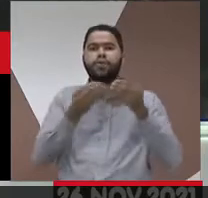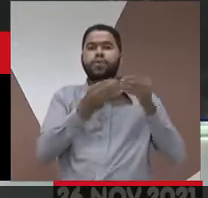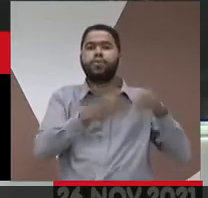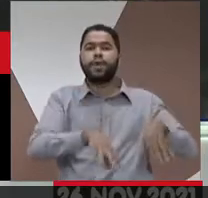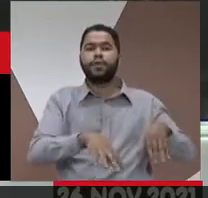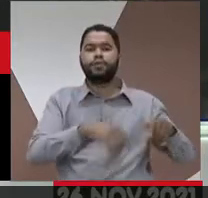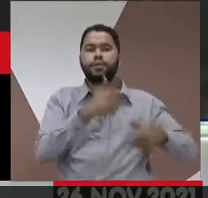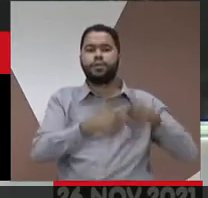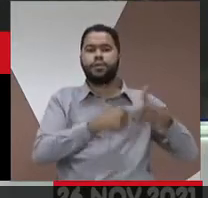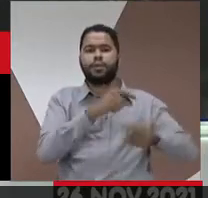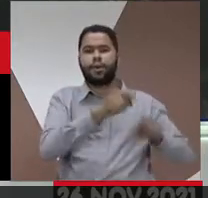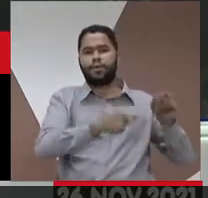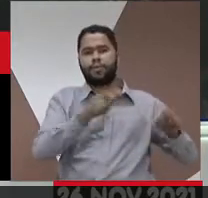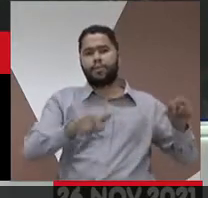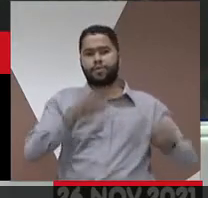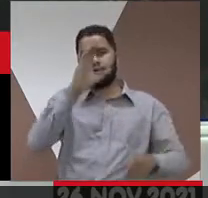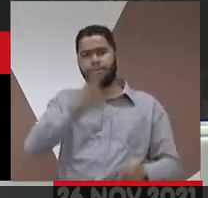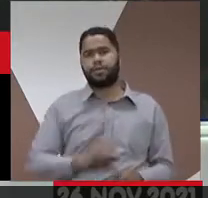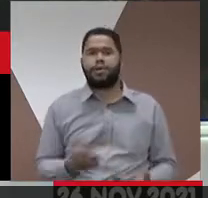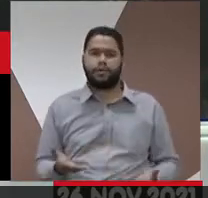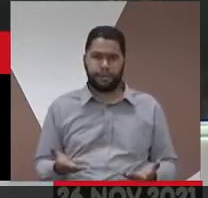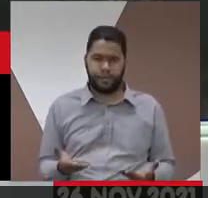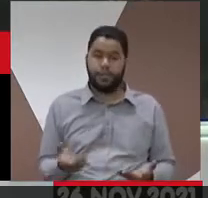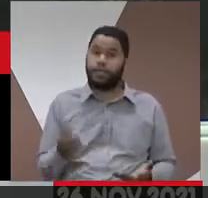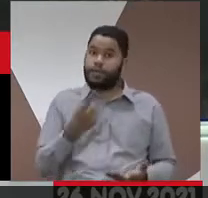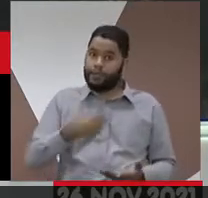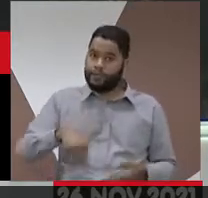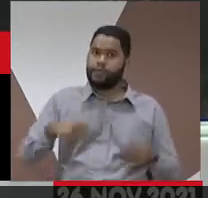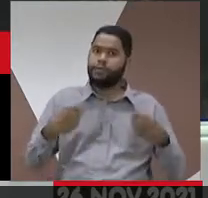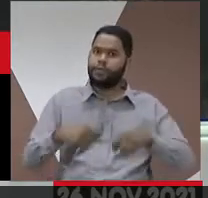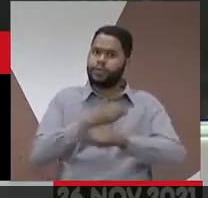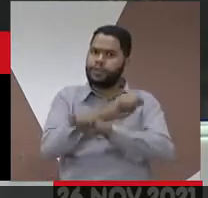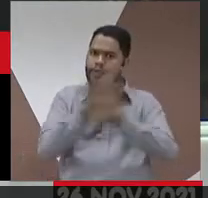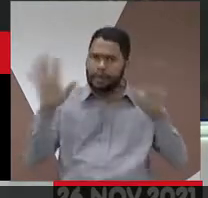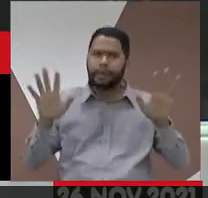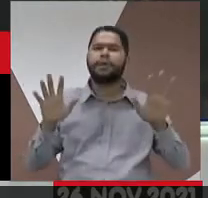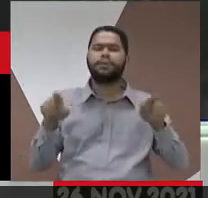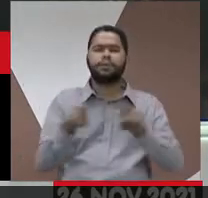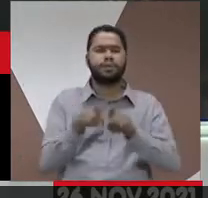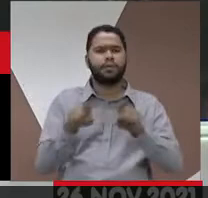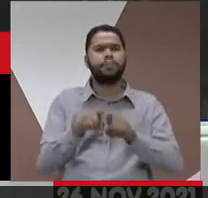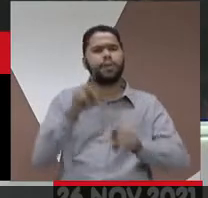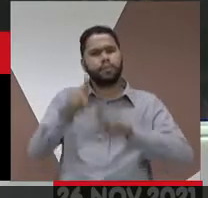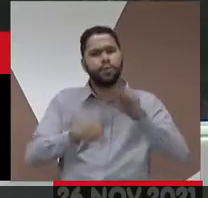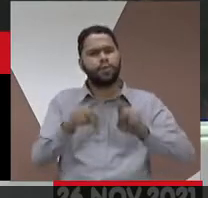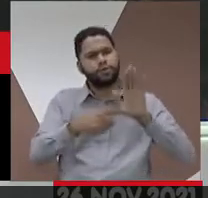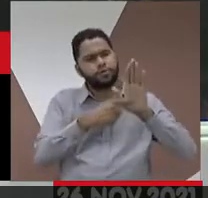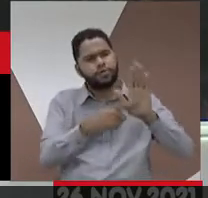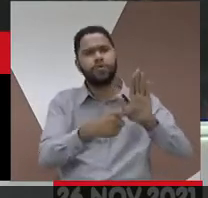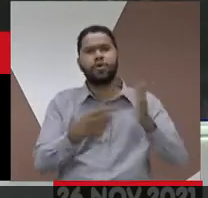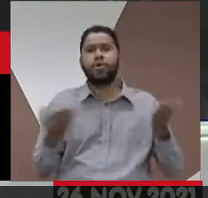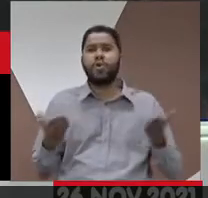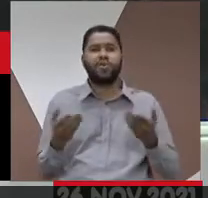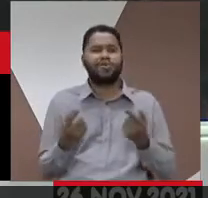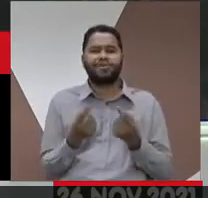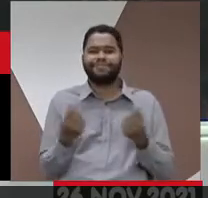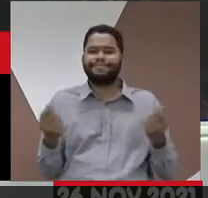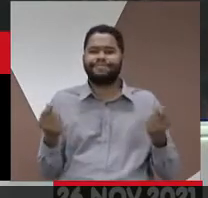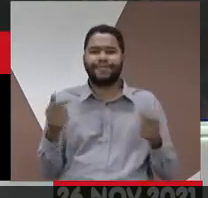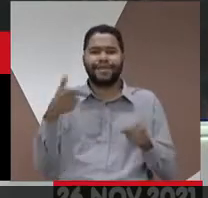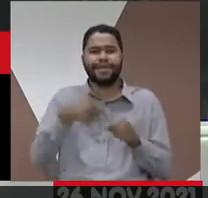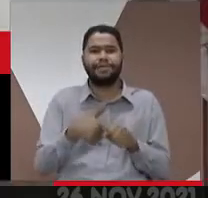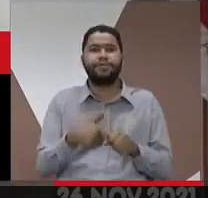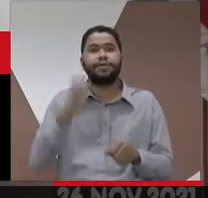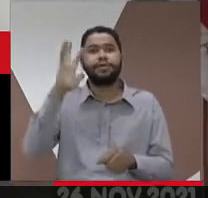do trabalhador. Então, é uma questão assim, que nós precisamos ter muita clareza, inclusive para a população, que hoje não tem dinheiro nem para pagar